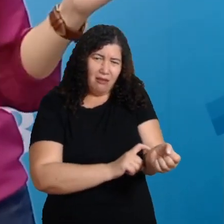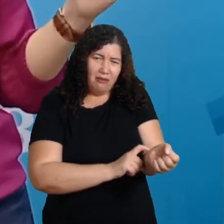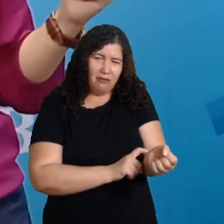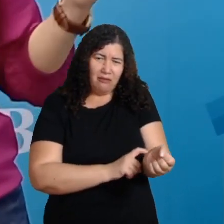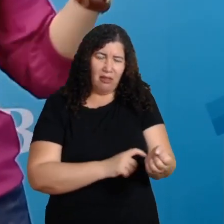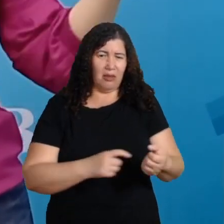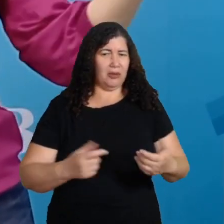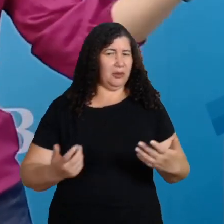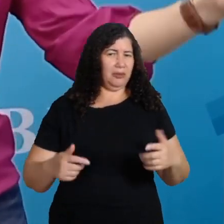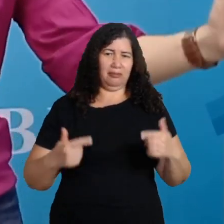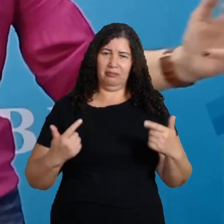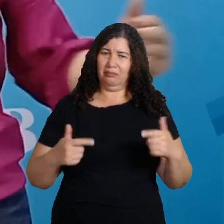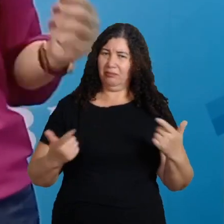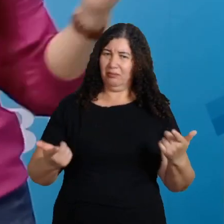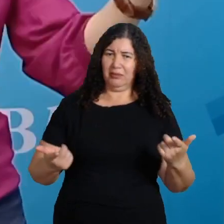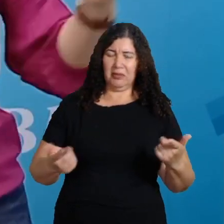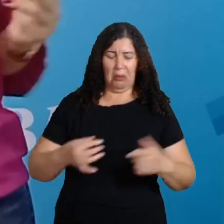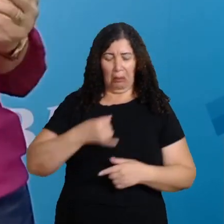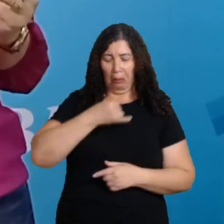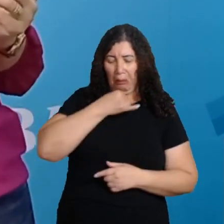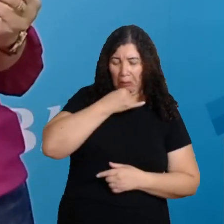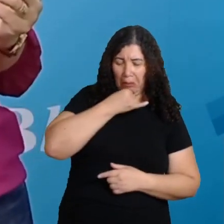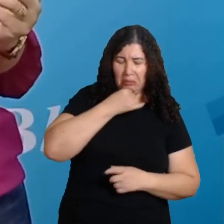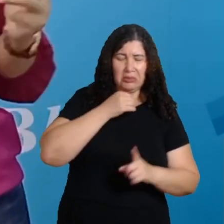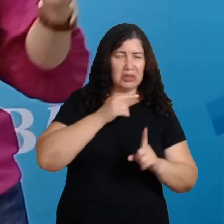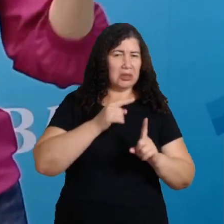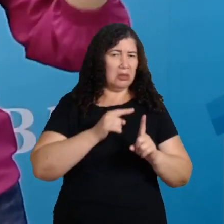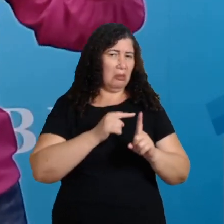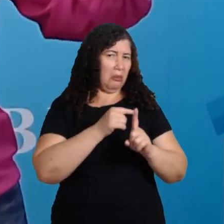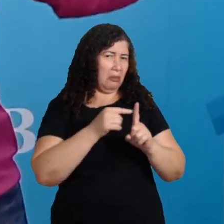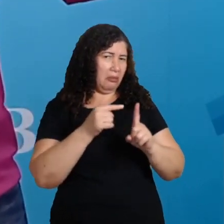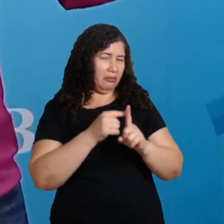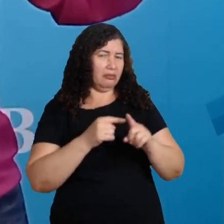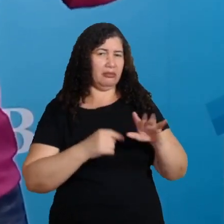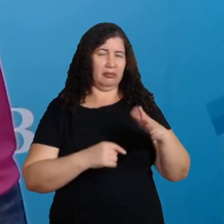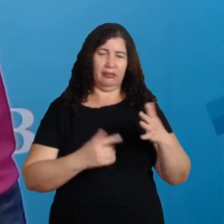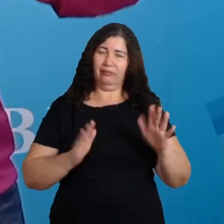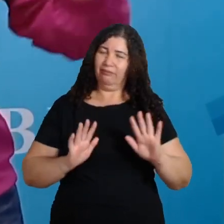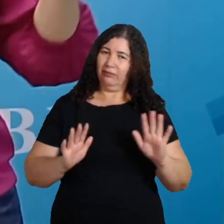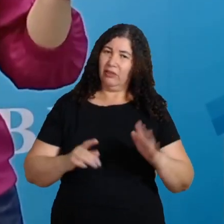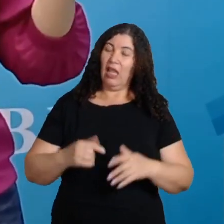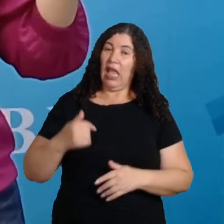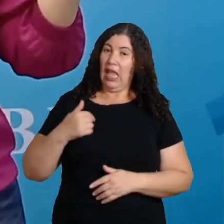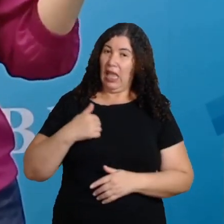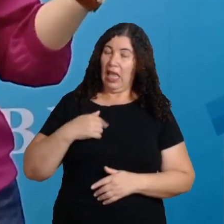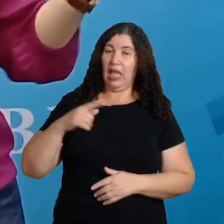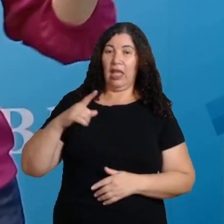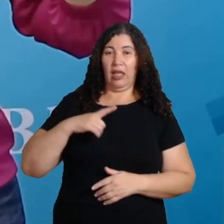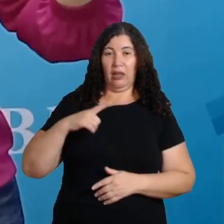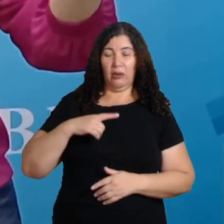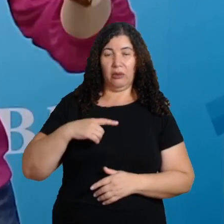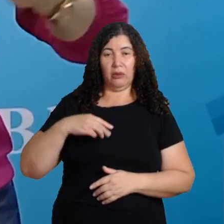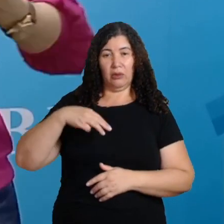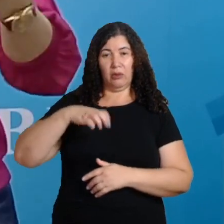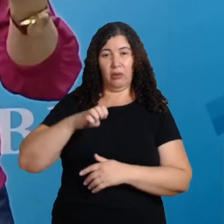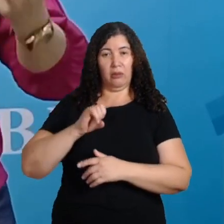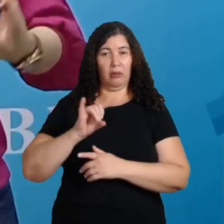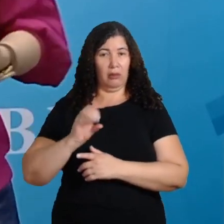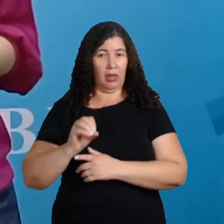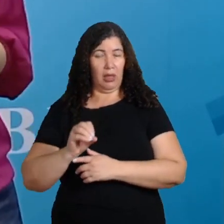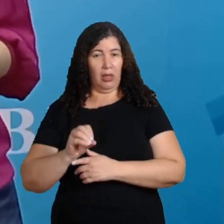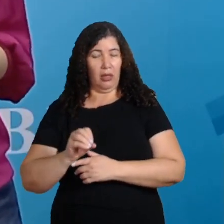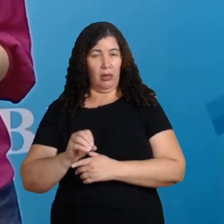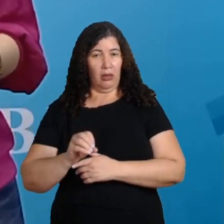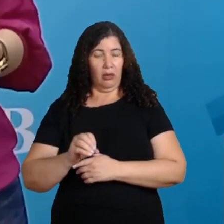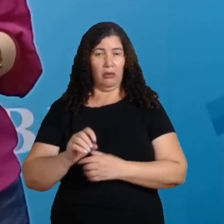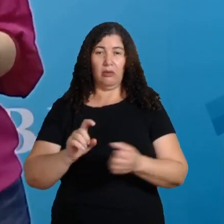de alegria, a quantidade de tristeza e assim por diante. Então o correto é: eu estou meio nervosa, dizendo que estou mais ou